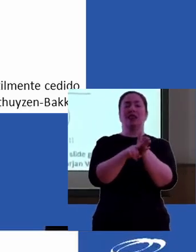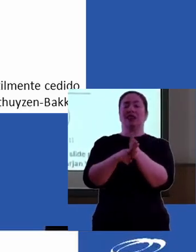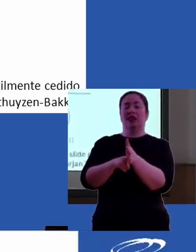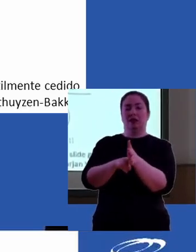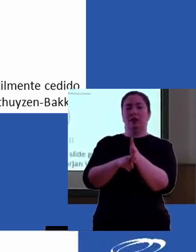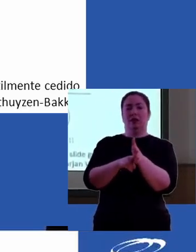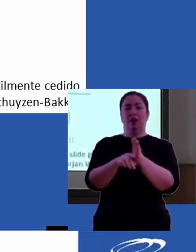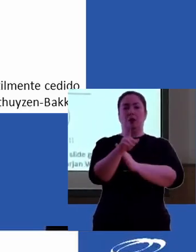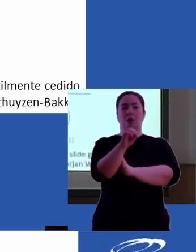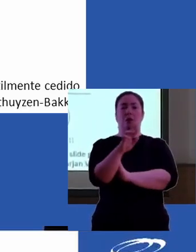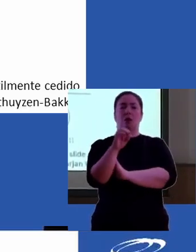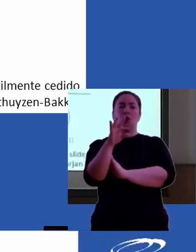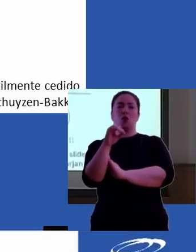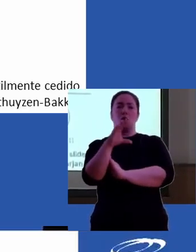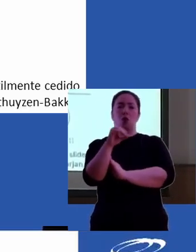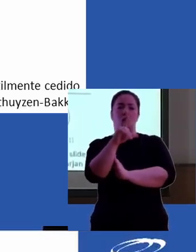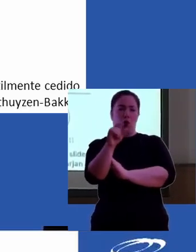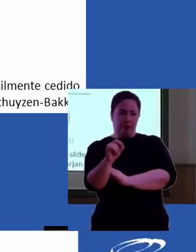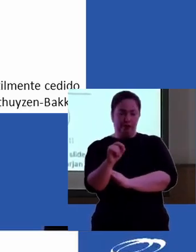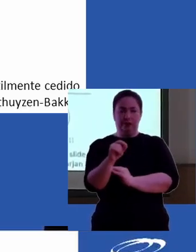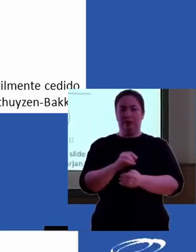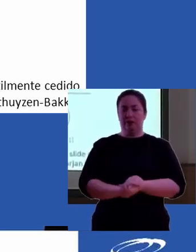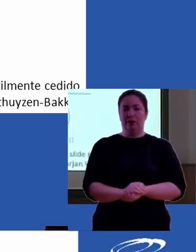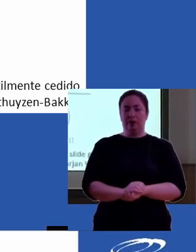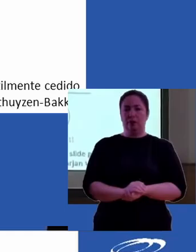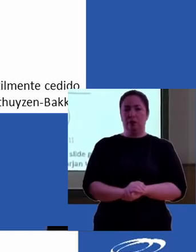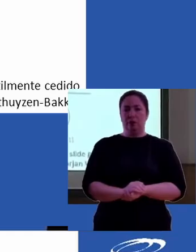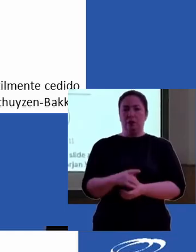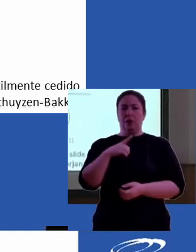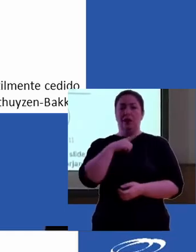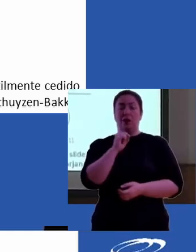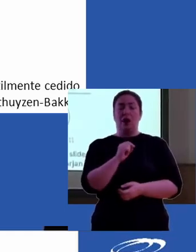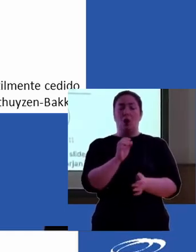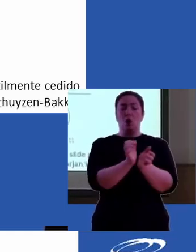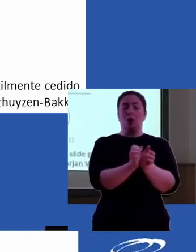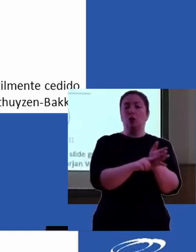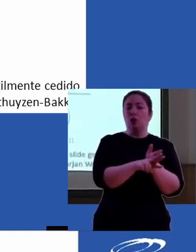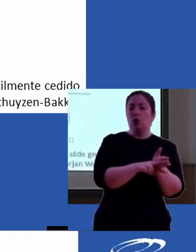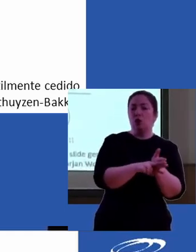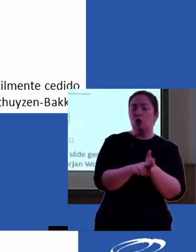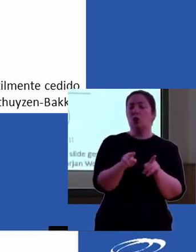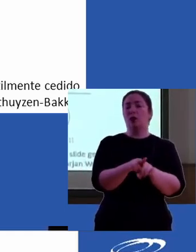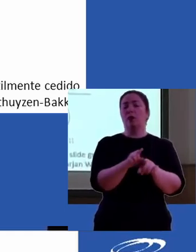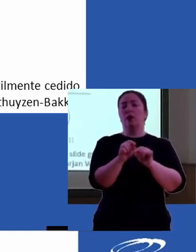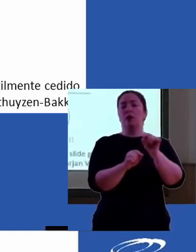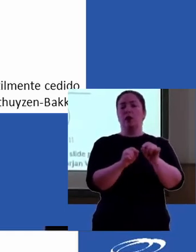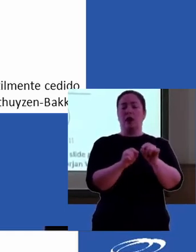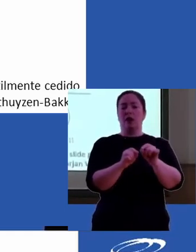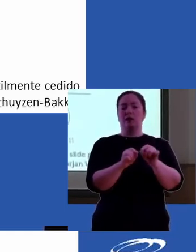de Infecção Musculoesquelética e o grupo de estudos em infecções associadas a